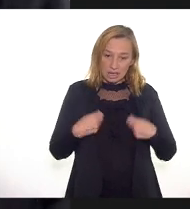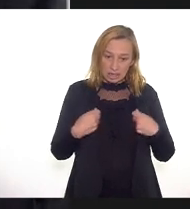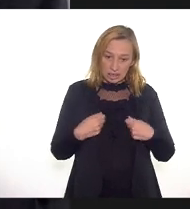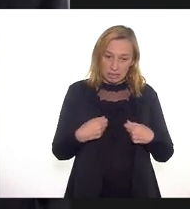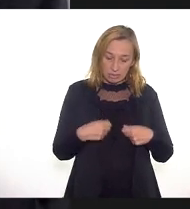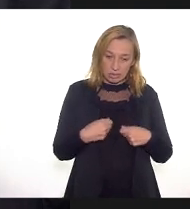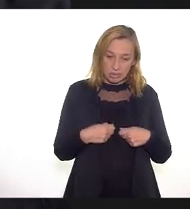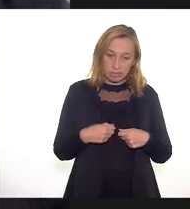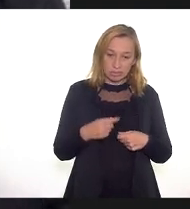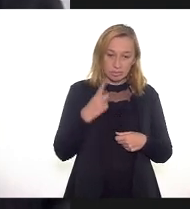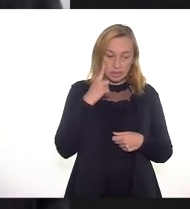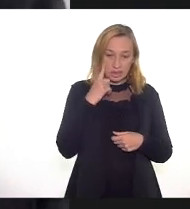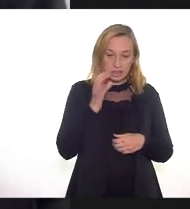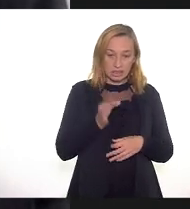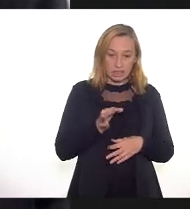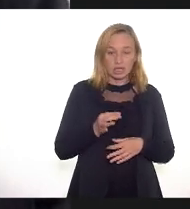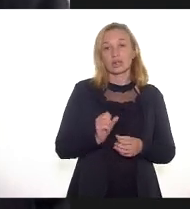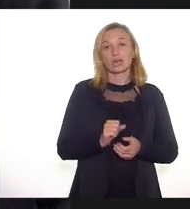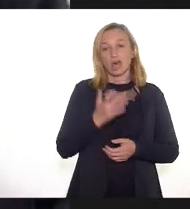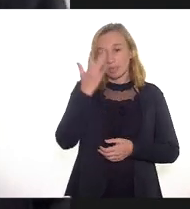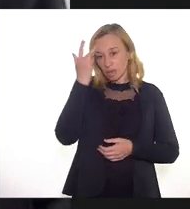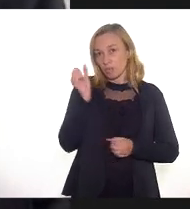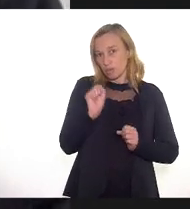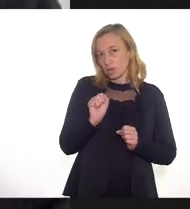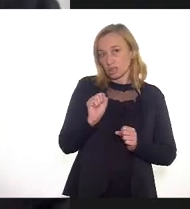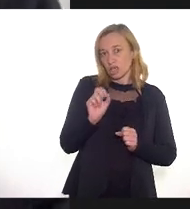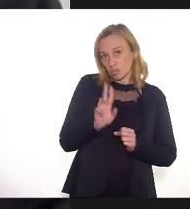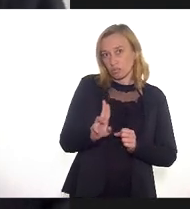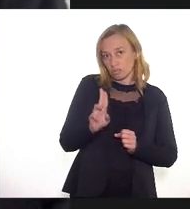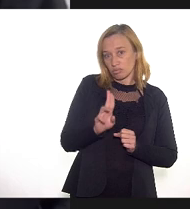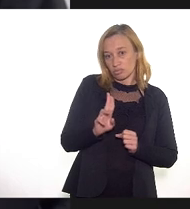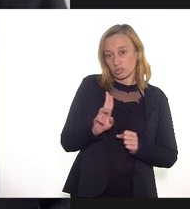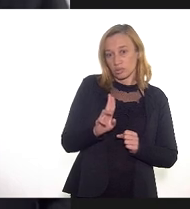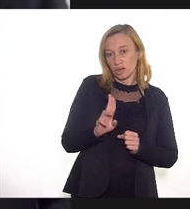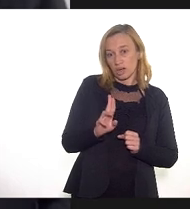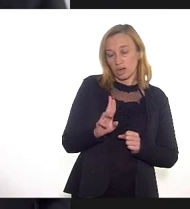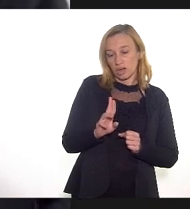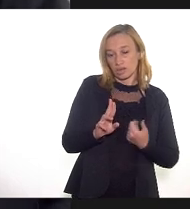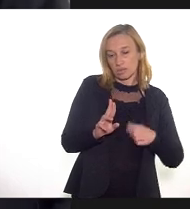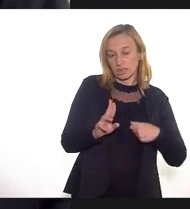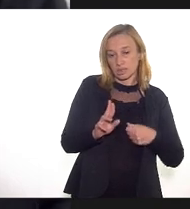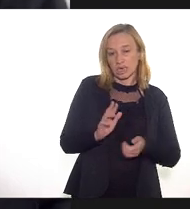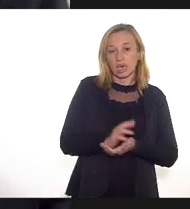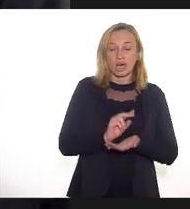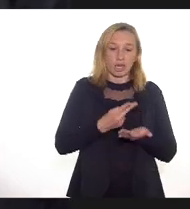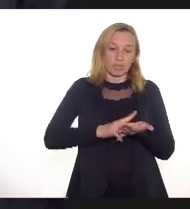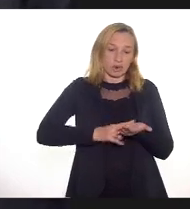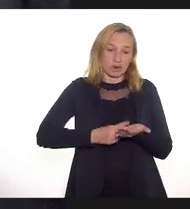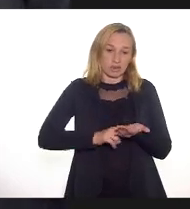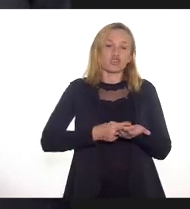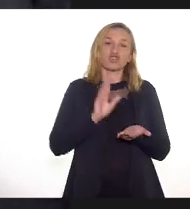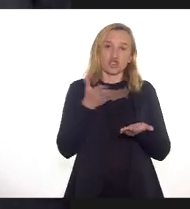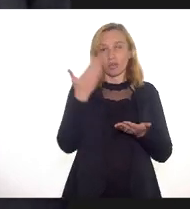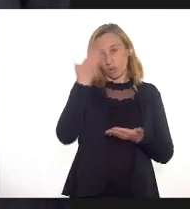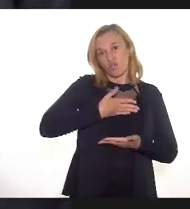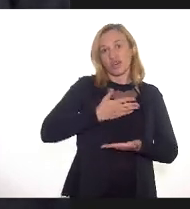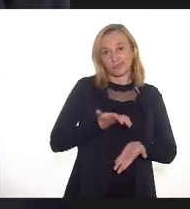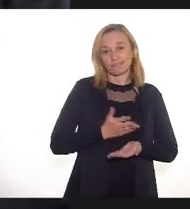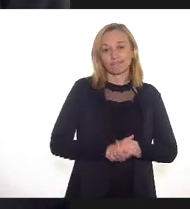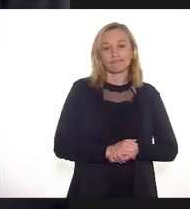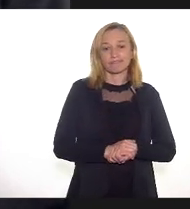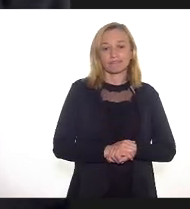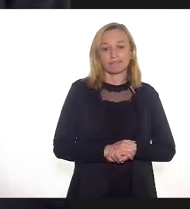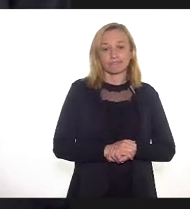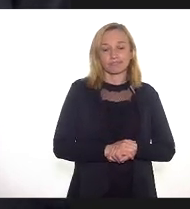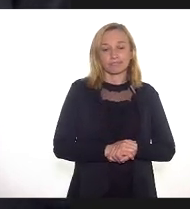vamos amanhã, né, poder necessitar e utilizar, né? No caso da epilepsia, já está comprovado isso, né?